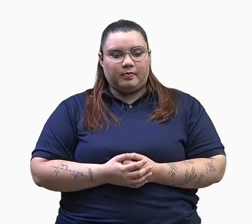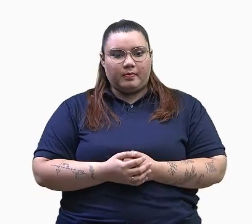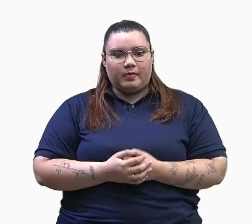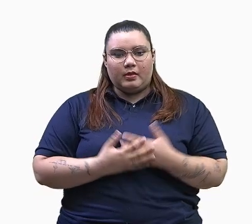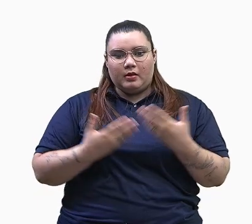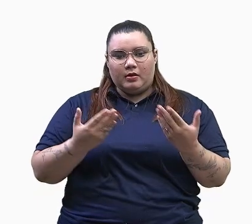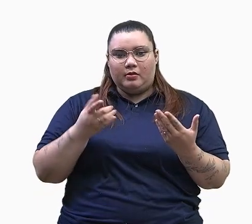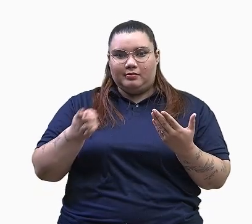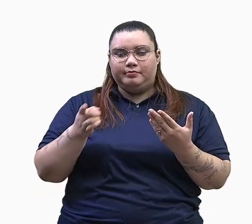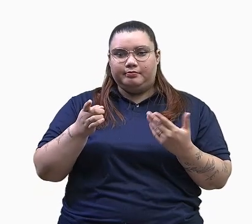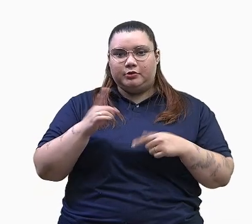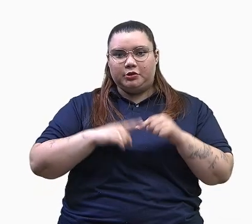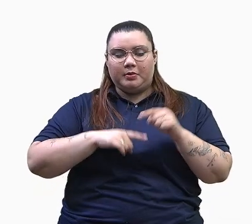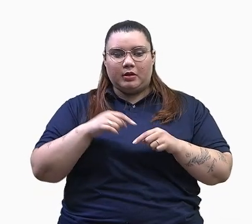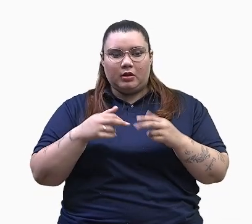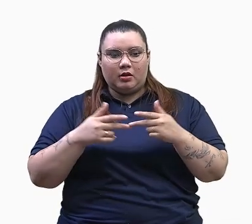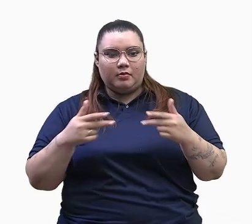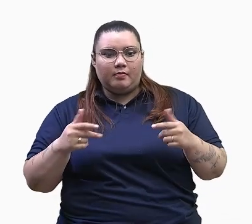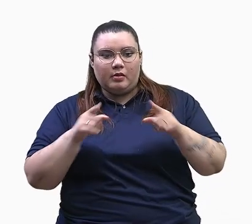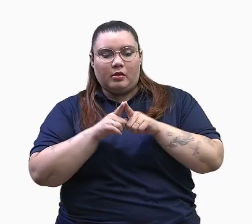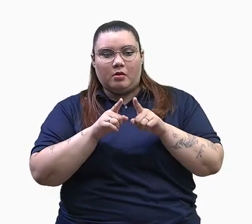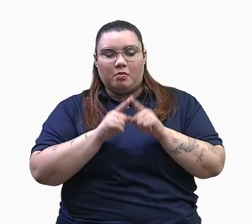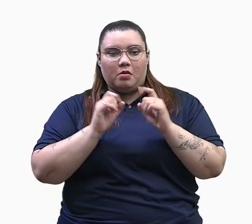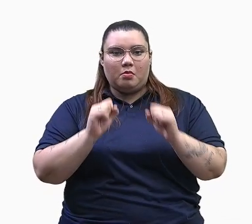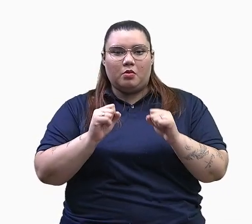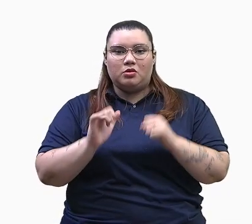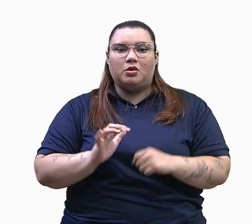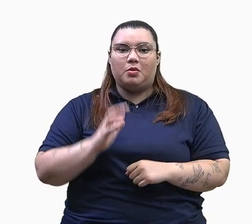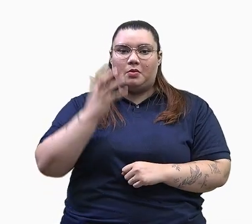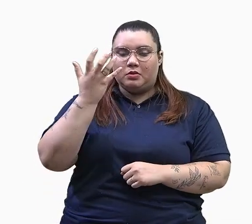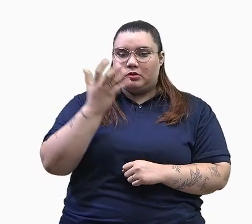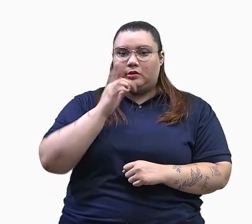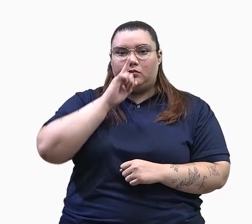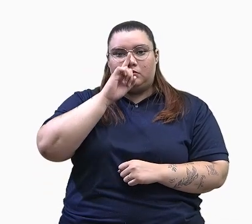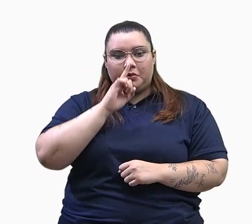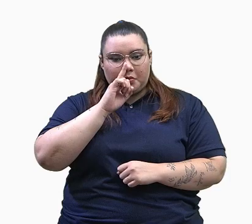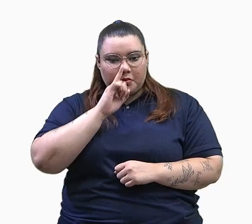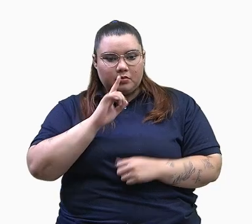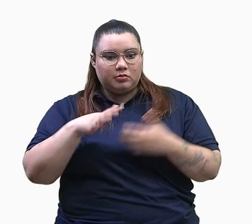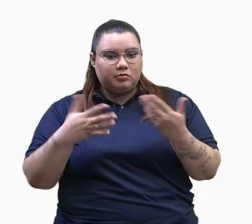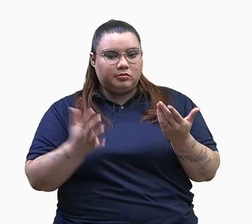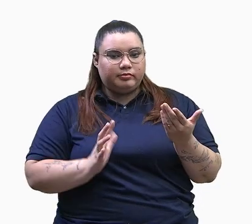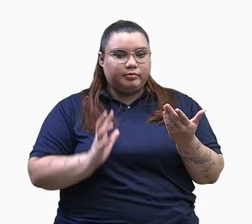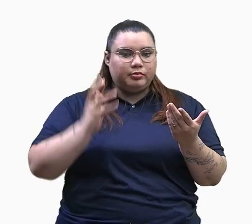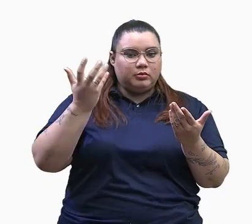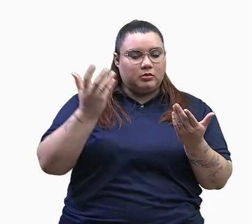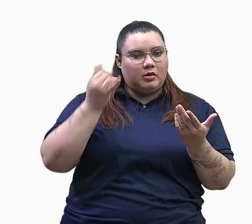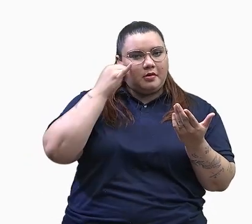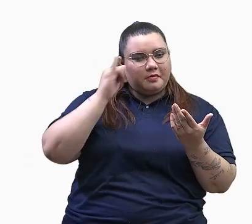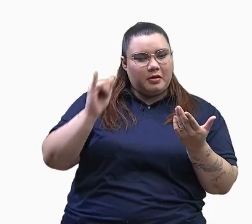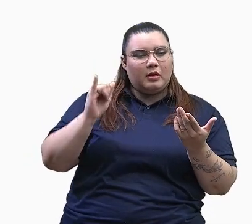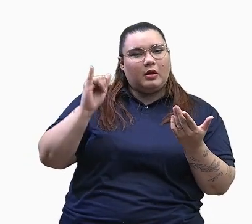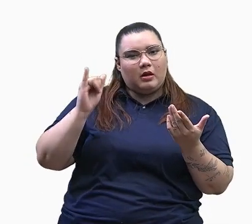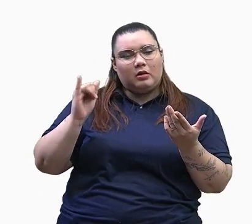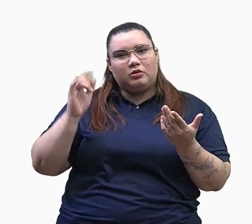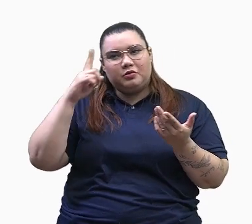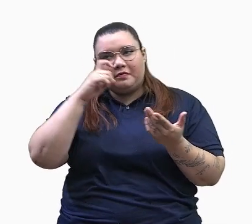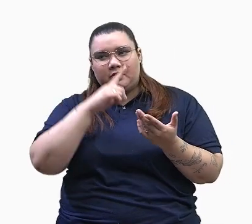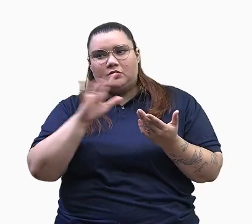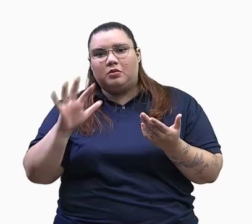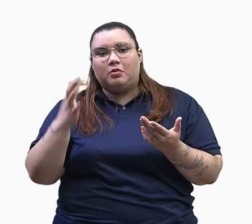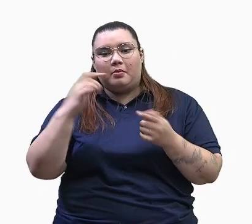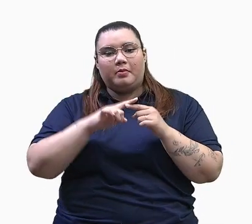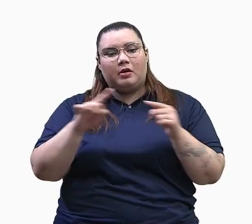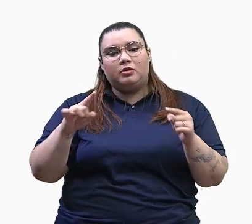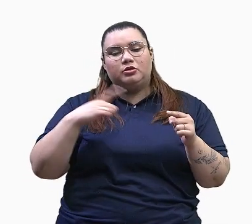Esses resíduos, né? O risco de acidentes também, se ocorrer, né, acidentes graves, apesar de raros, aí a gente tem alguns